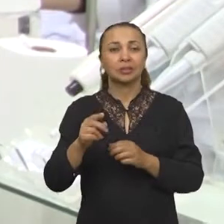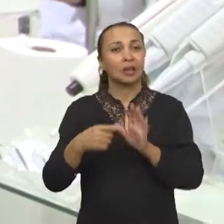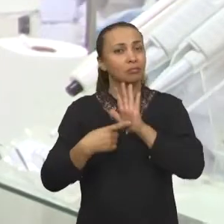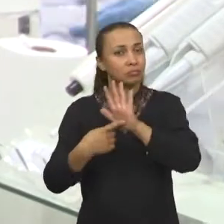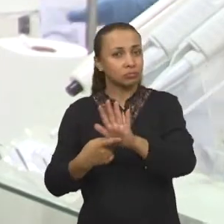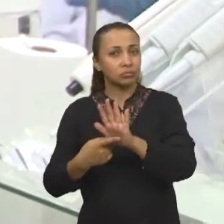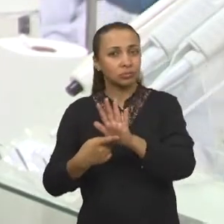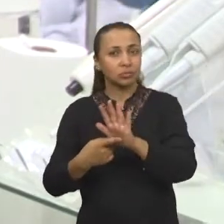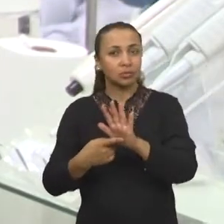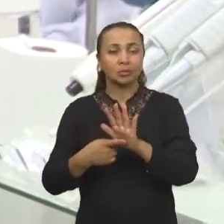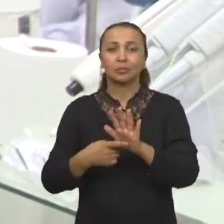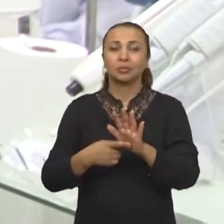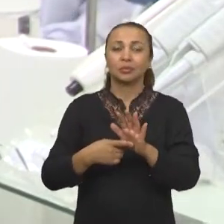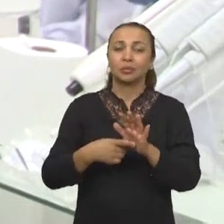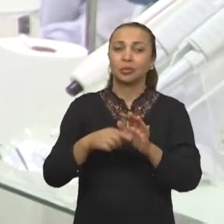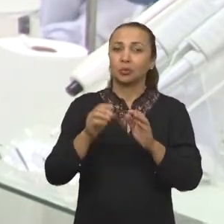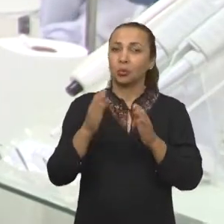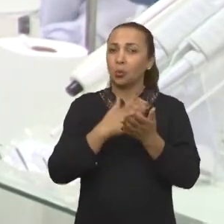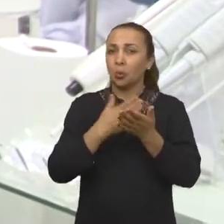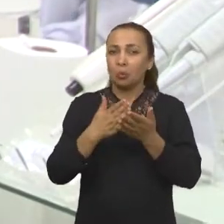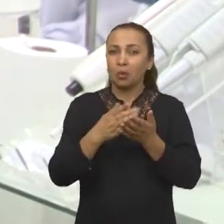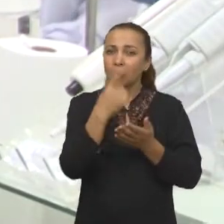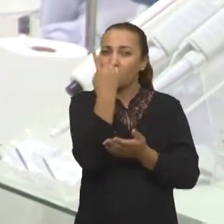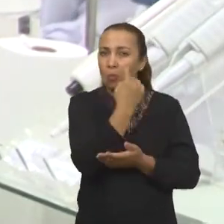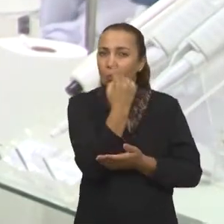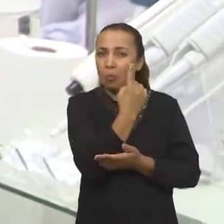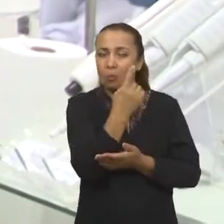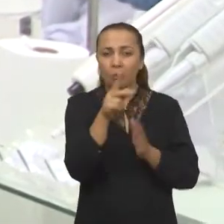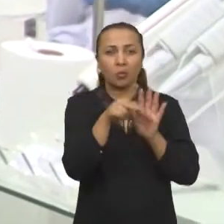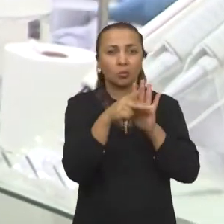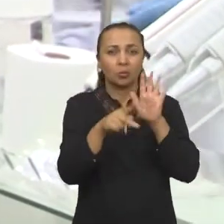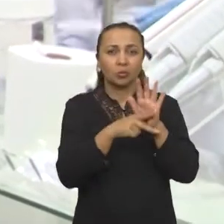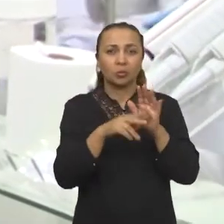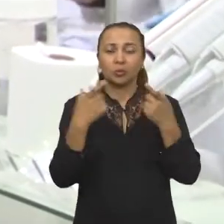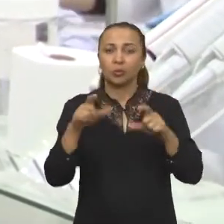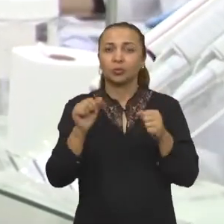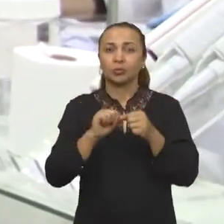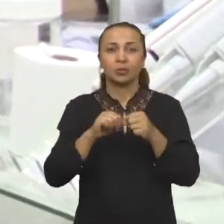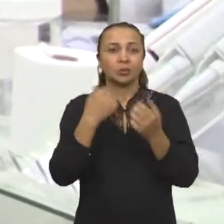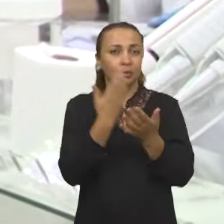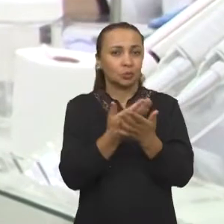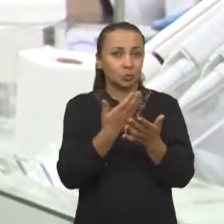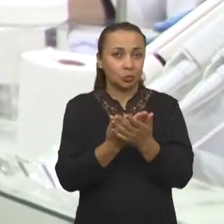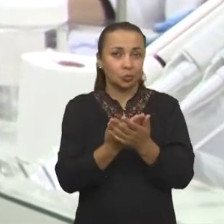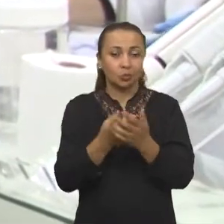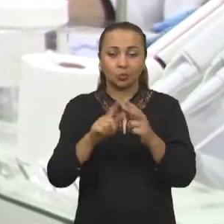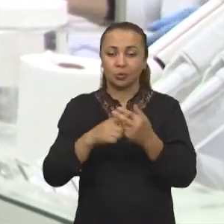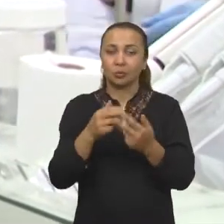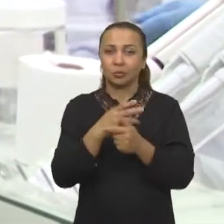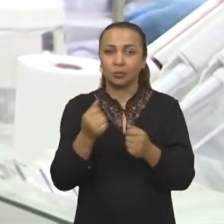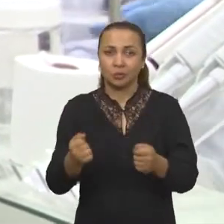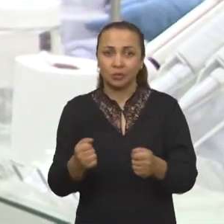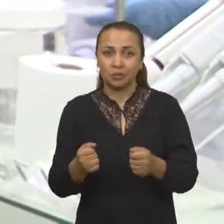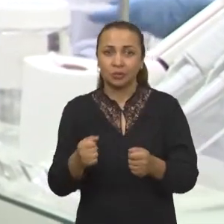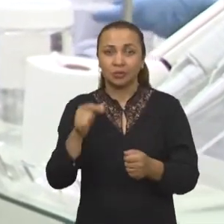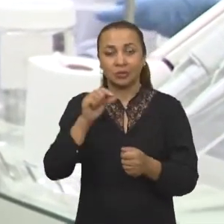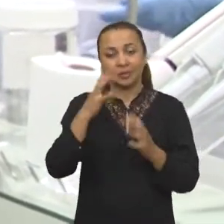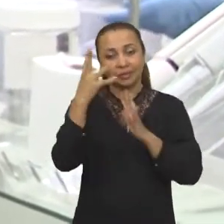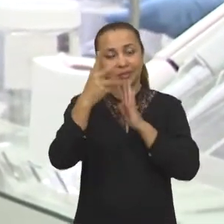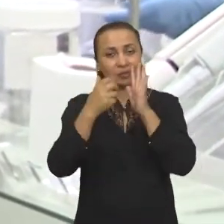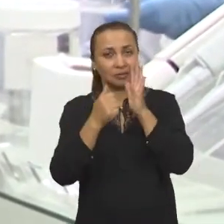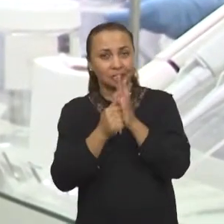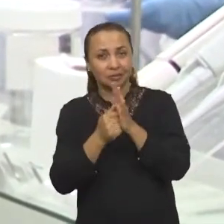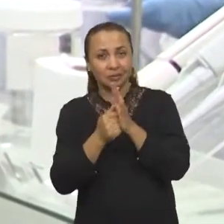mostraram, tanto na fase 1 do projeto, onde nós fizemos os estudos de produção dessa matriz e